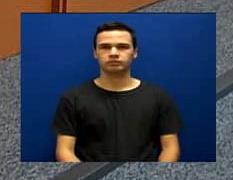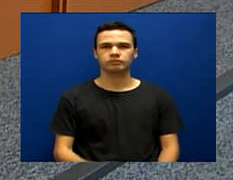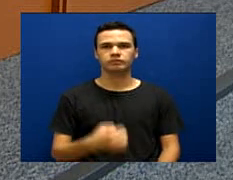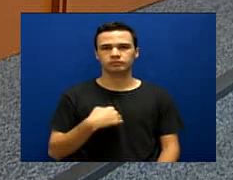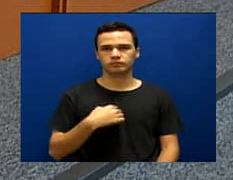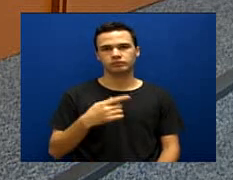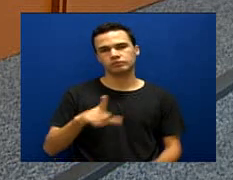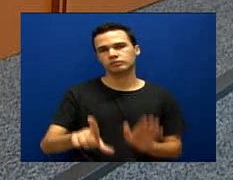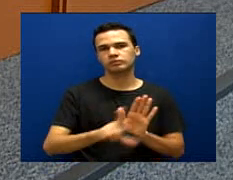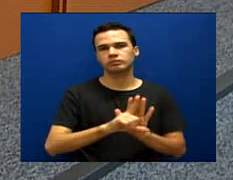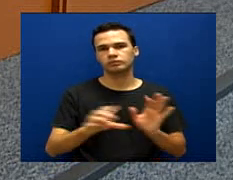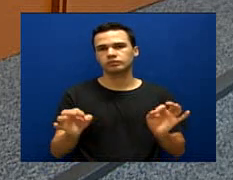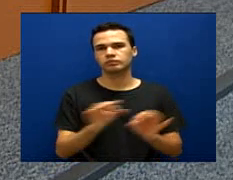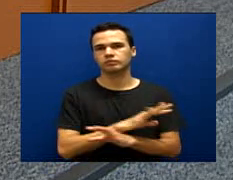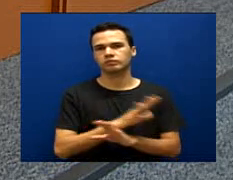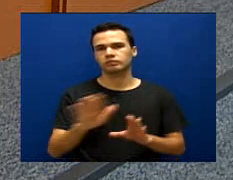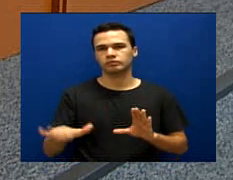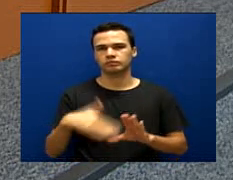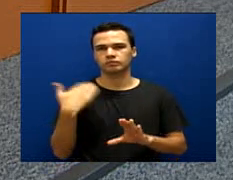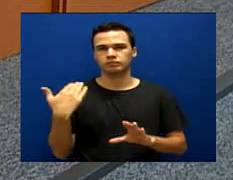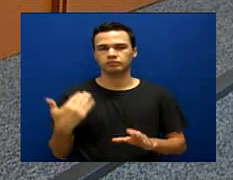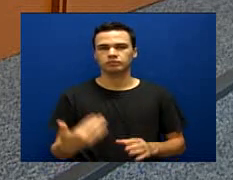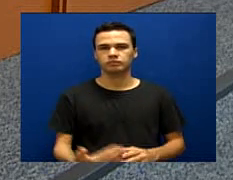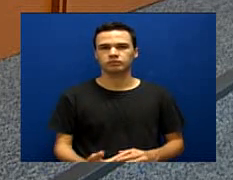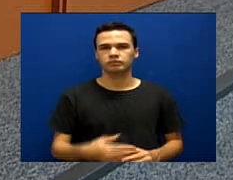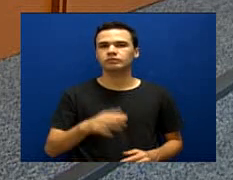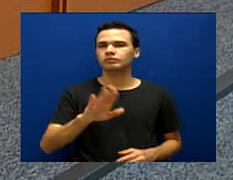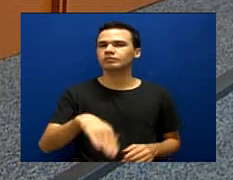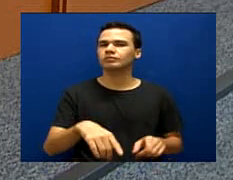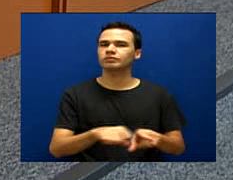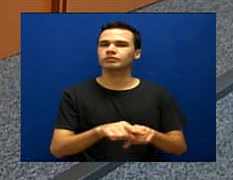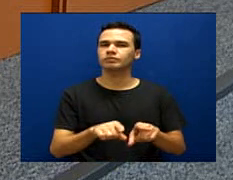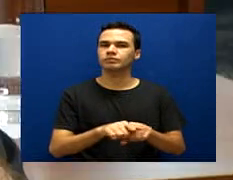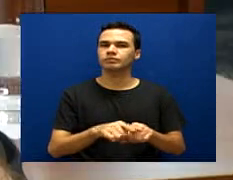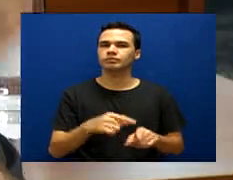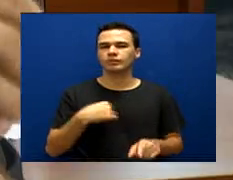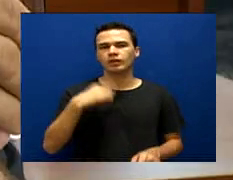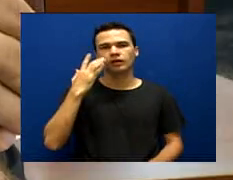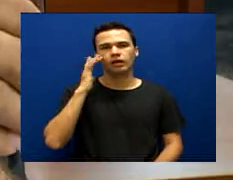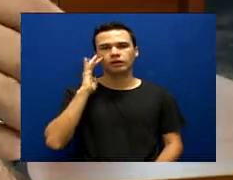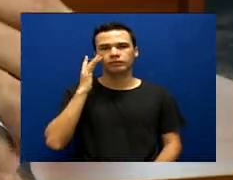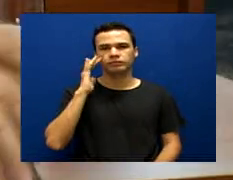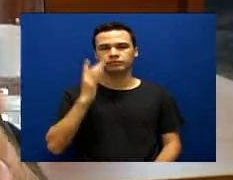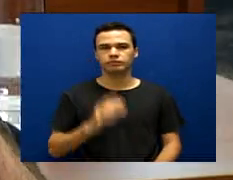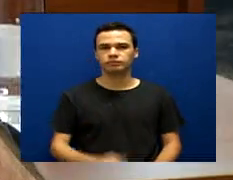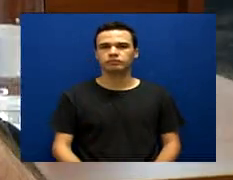Vem a lei pronta para cá? Som. Aliás, vereador, eu achei